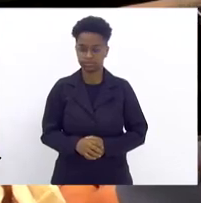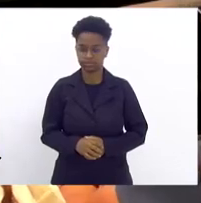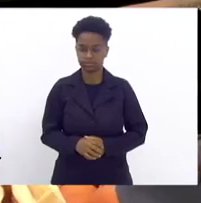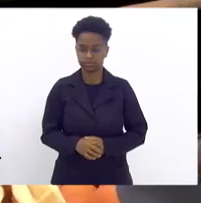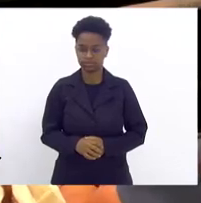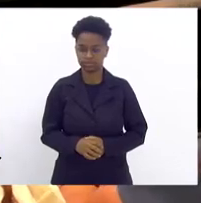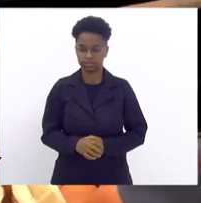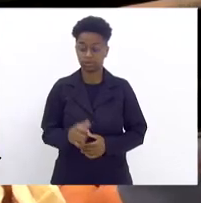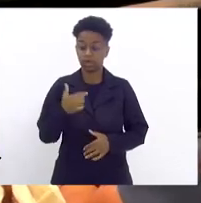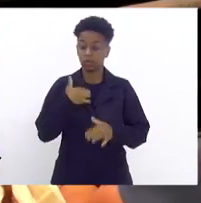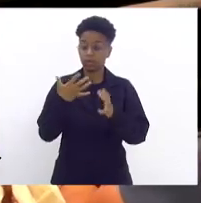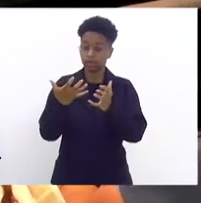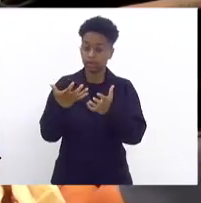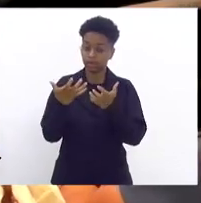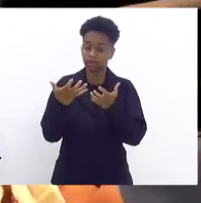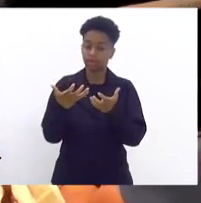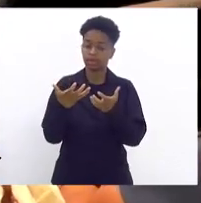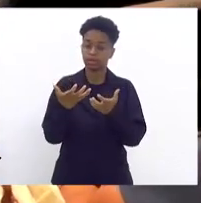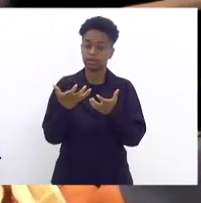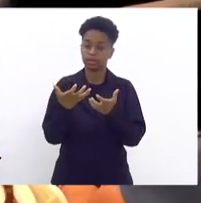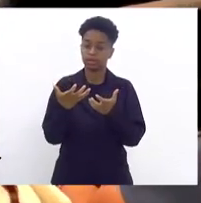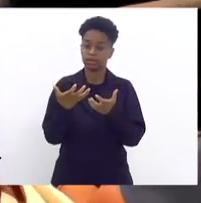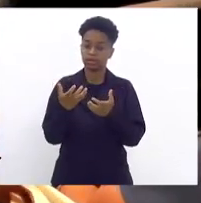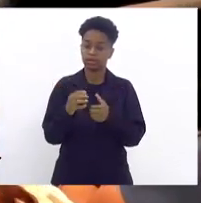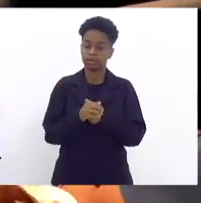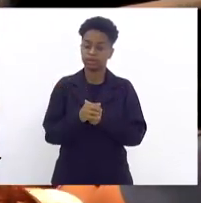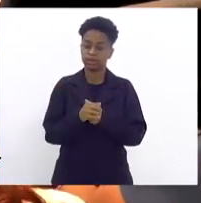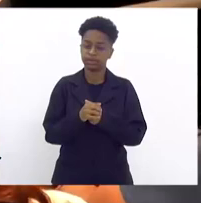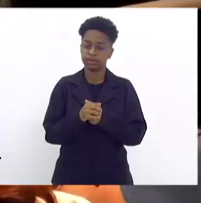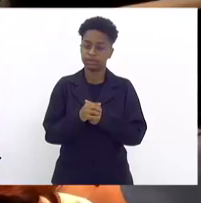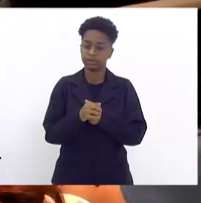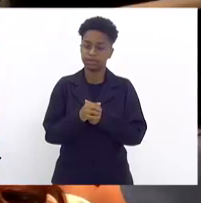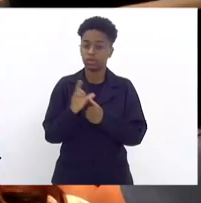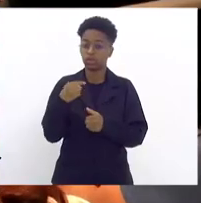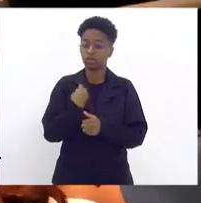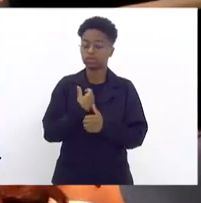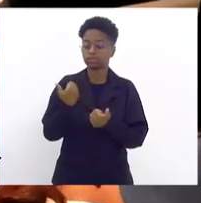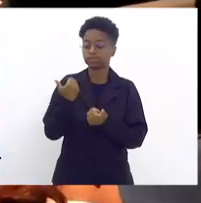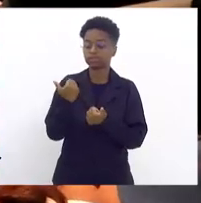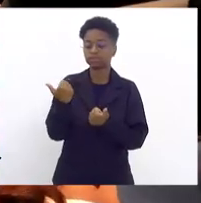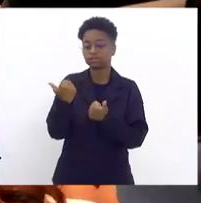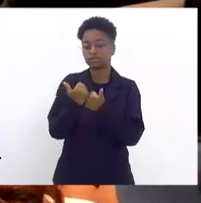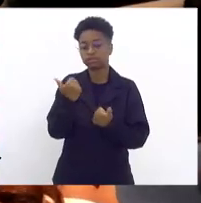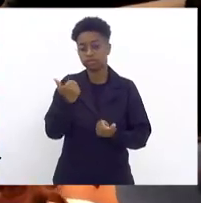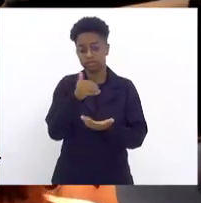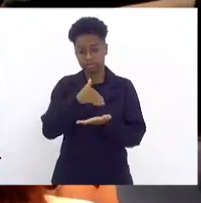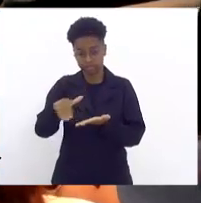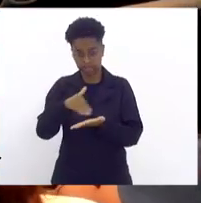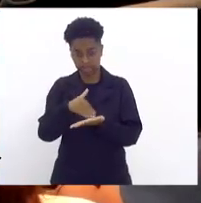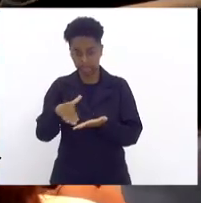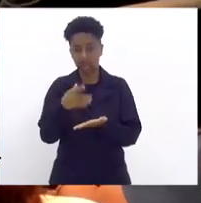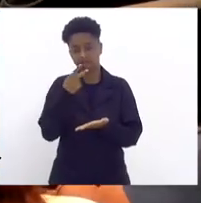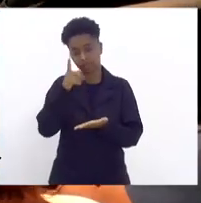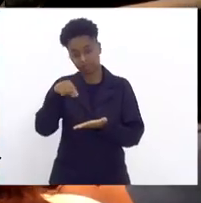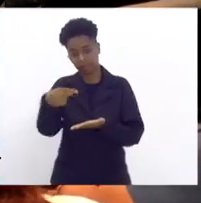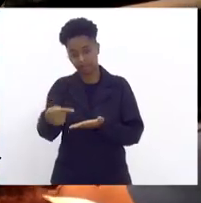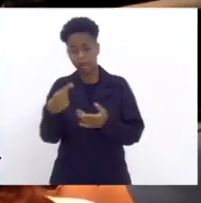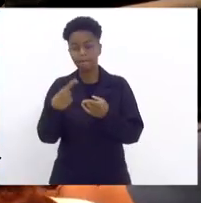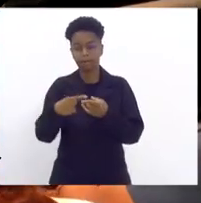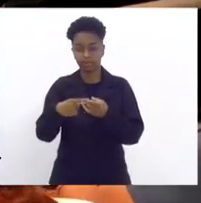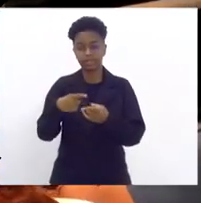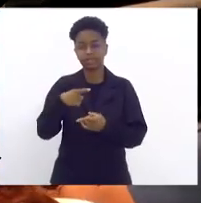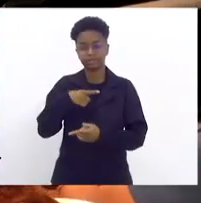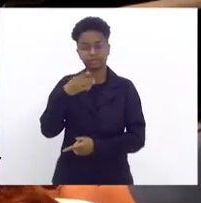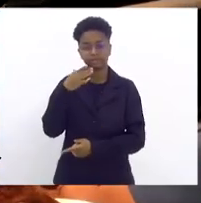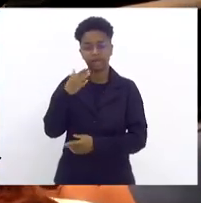eu queria o nosso o nosso secretário vai falar daqui a pouco eu tô deixando ele para depois porque eu já sei que ele tem uma